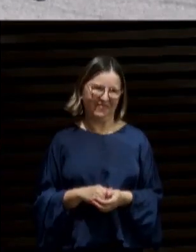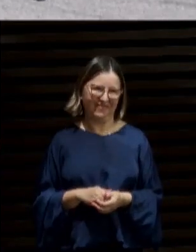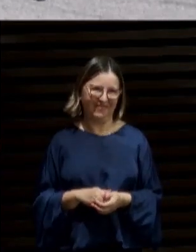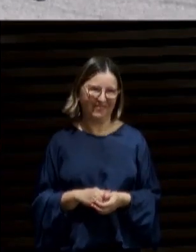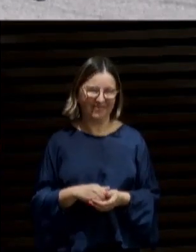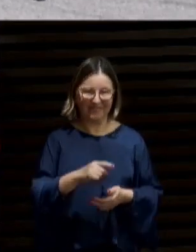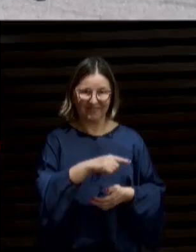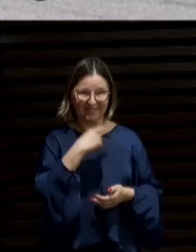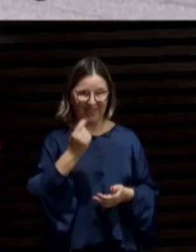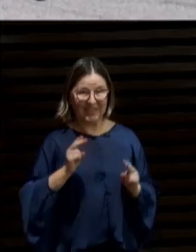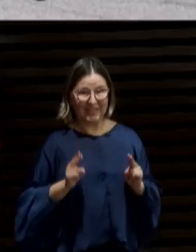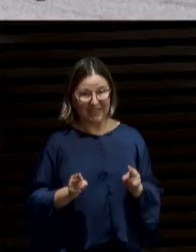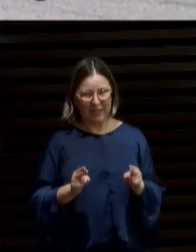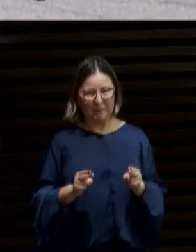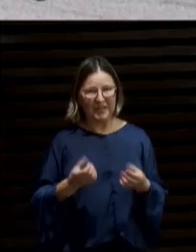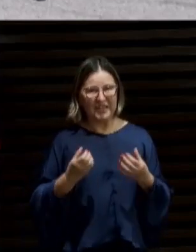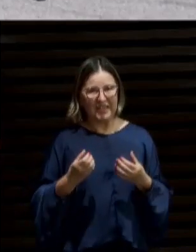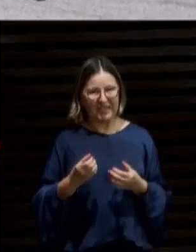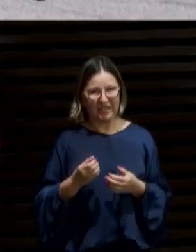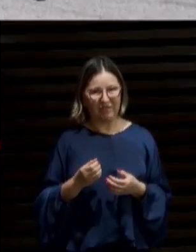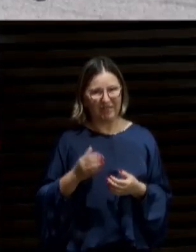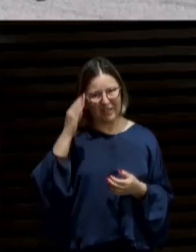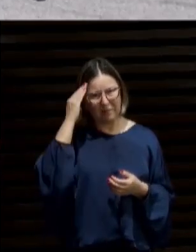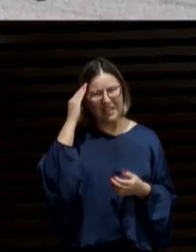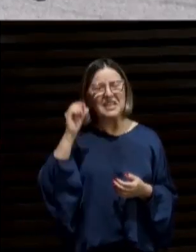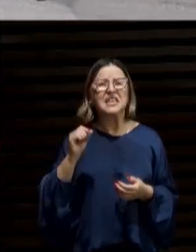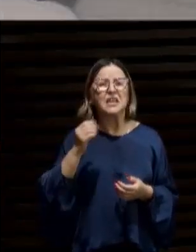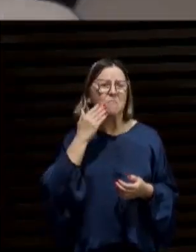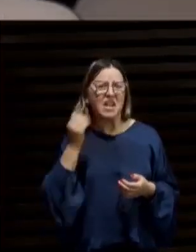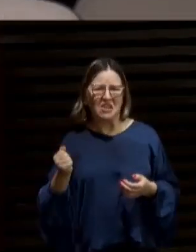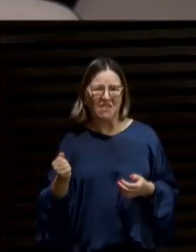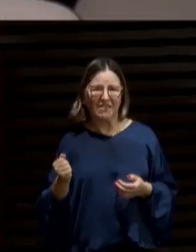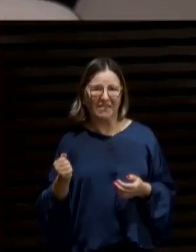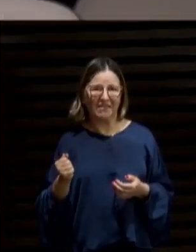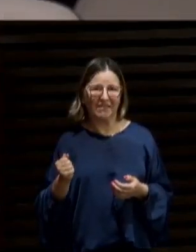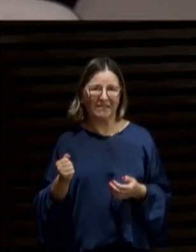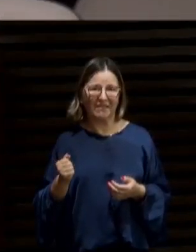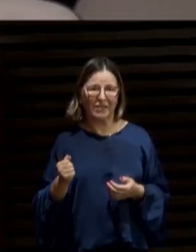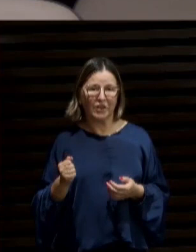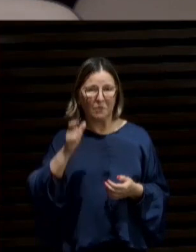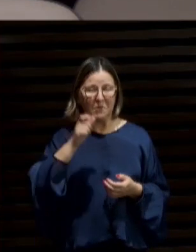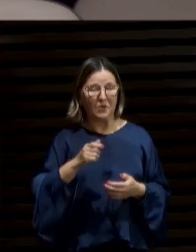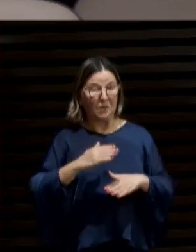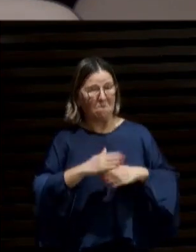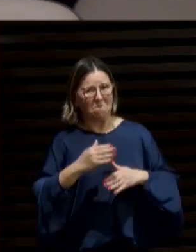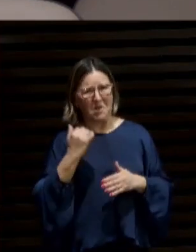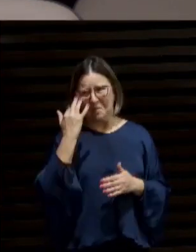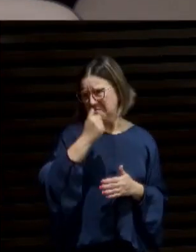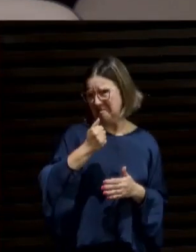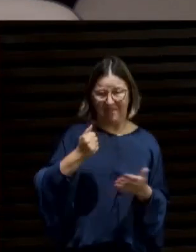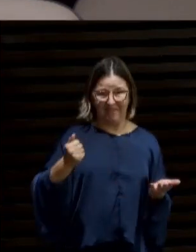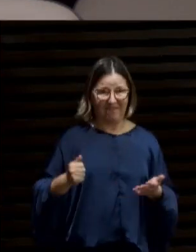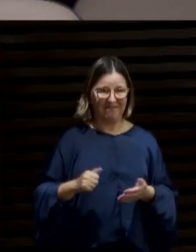Nós estamos sempre querendo saber quem é o melhor, qual é o que tem mais, o que tem mais bonito, mais isso, mais aquilo.